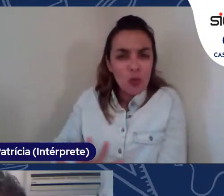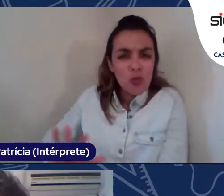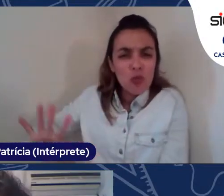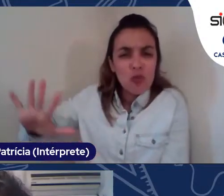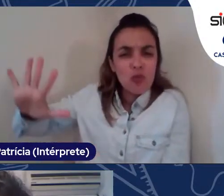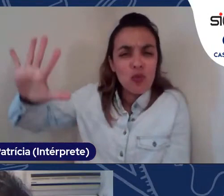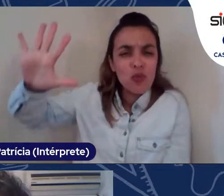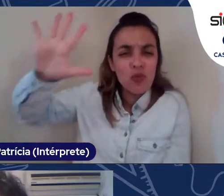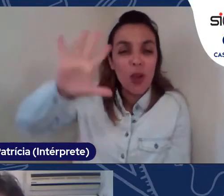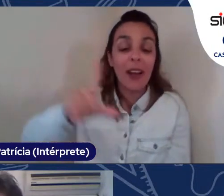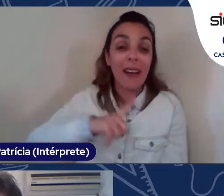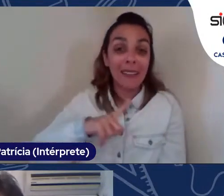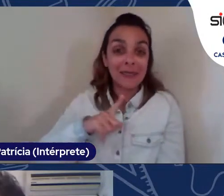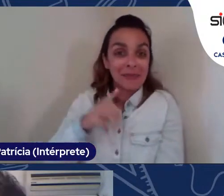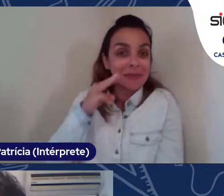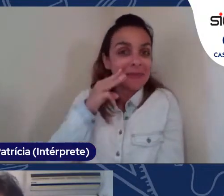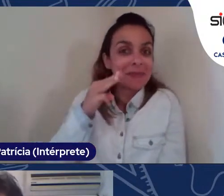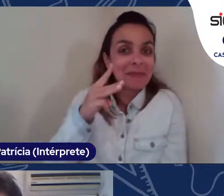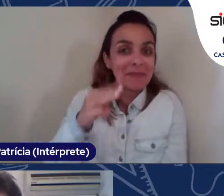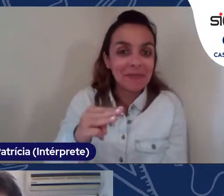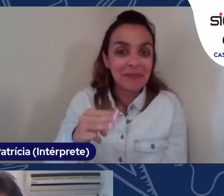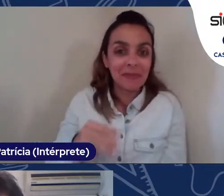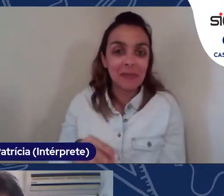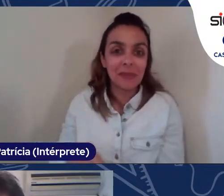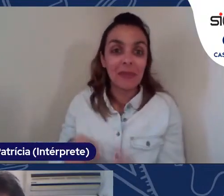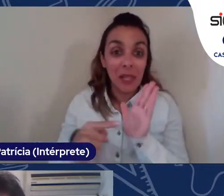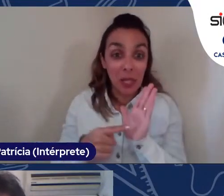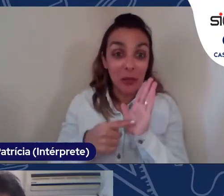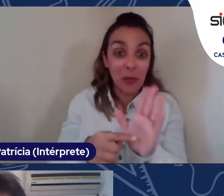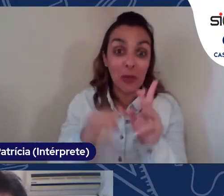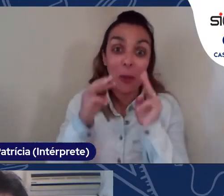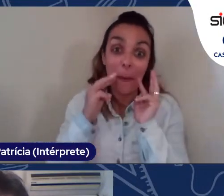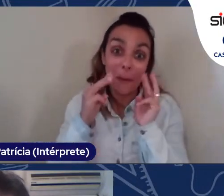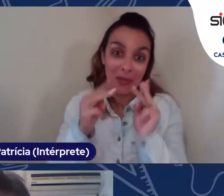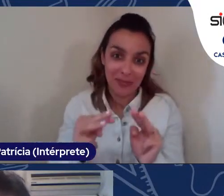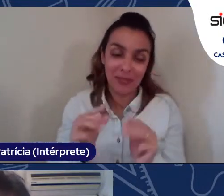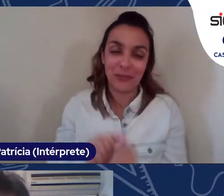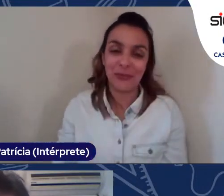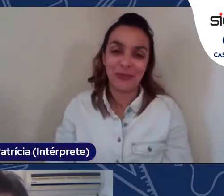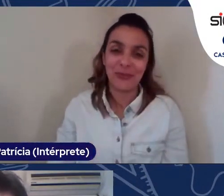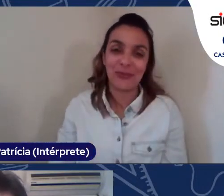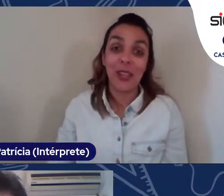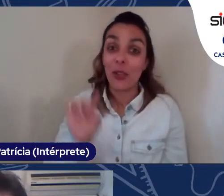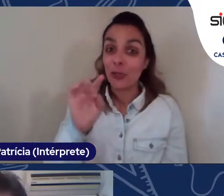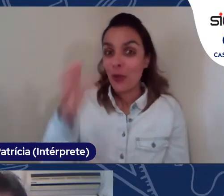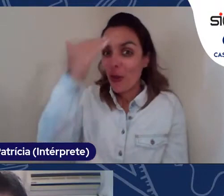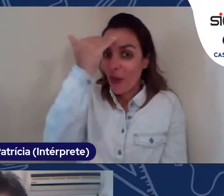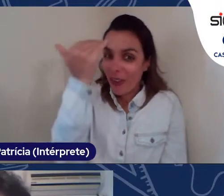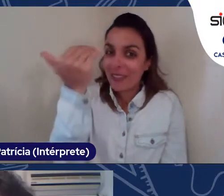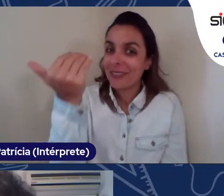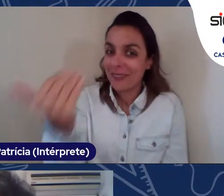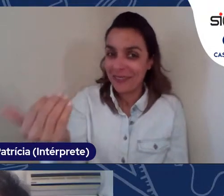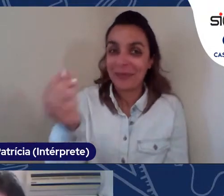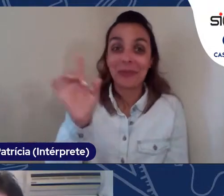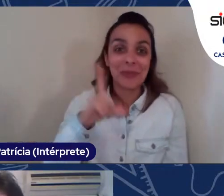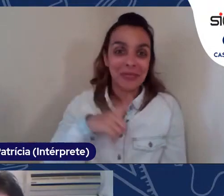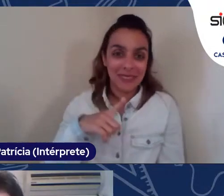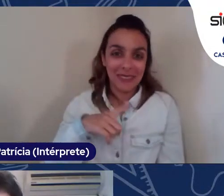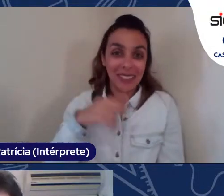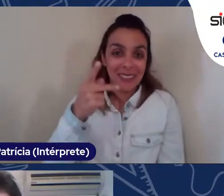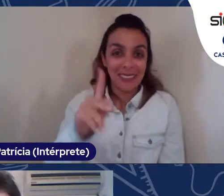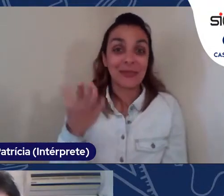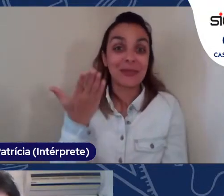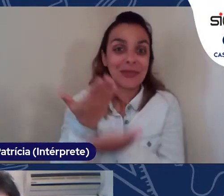as mensagens. Tá? Eu vou passar algumas mensagens só para ver o agradecimento que eles têm da sua